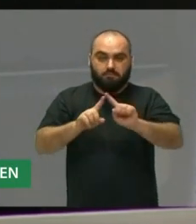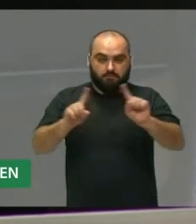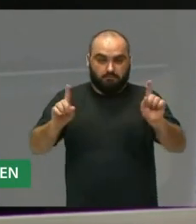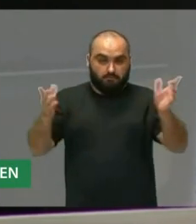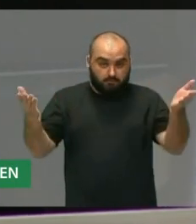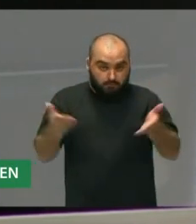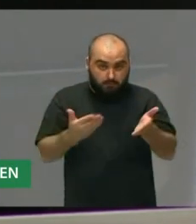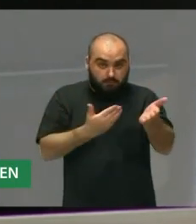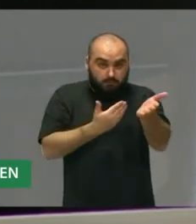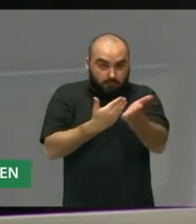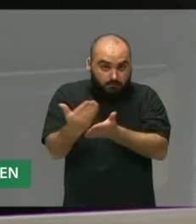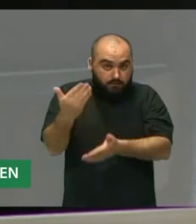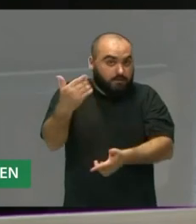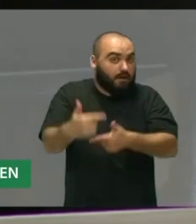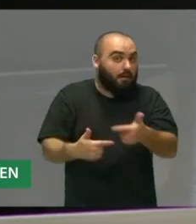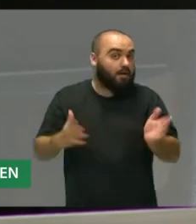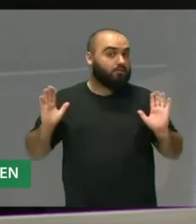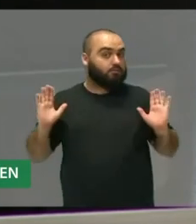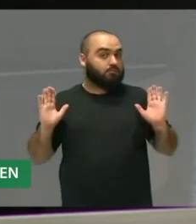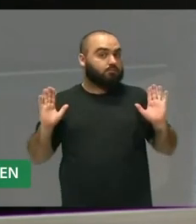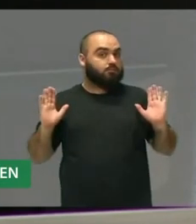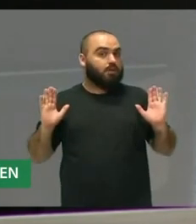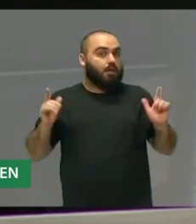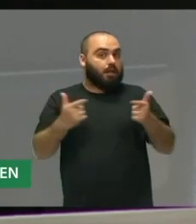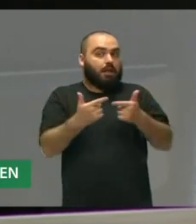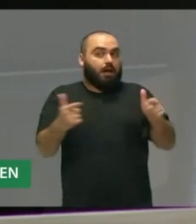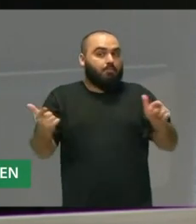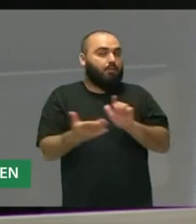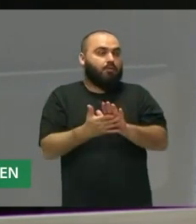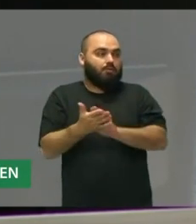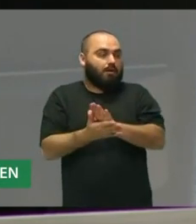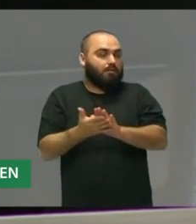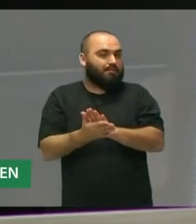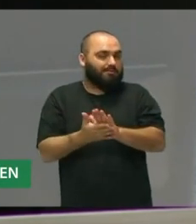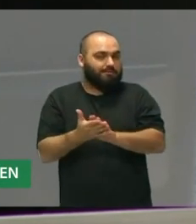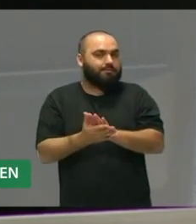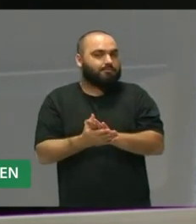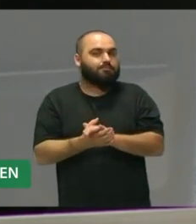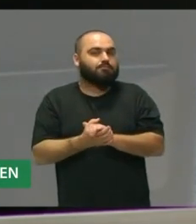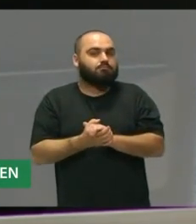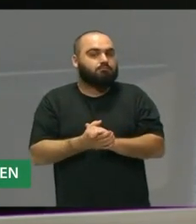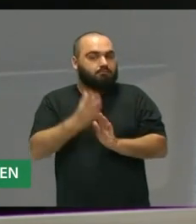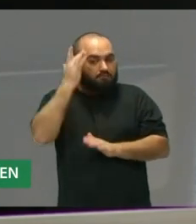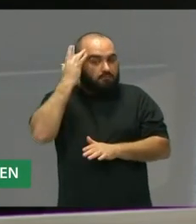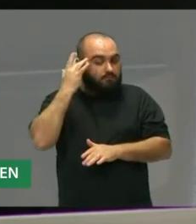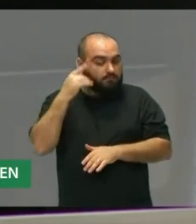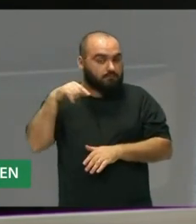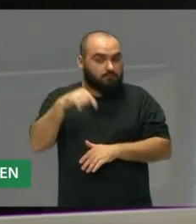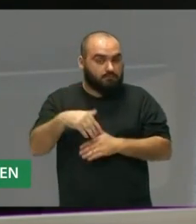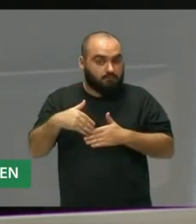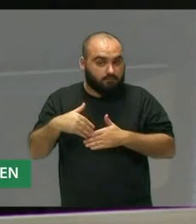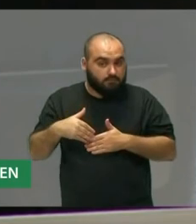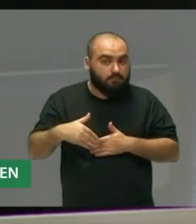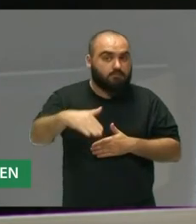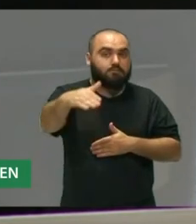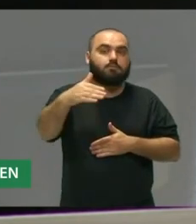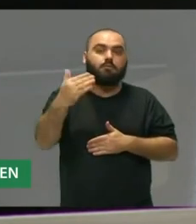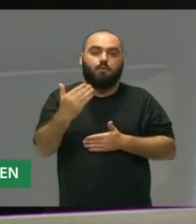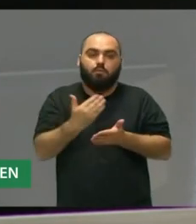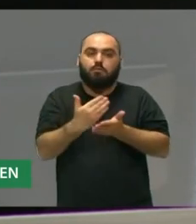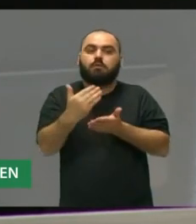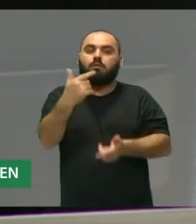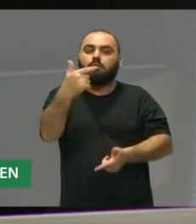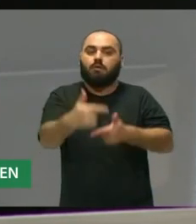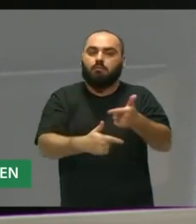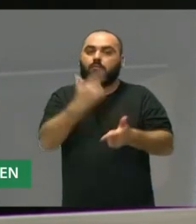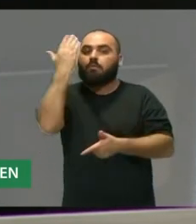no começo de um trabalho. Nós não terminamos e eu acho que daqui tem que vir um trabalho para que a gente entenda mesmo